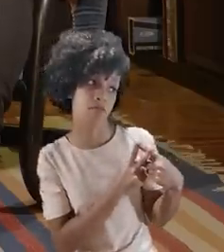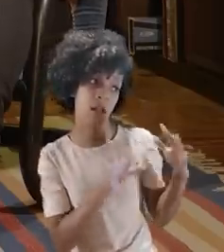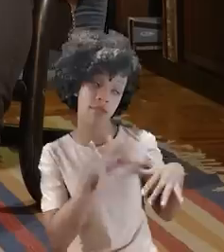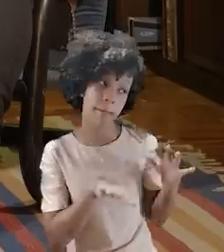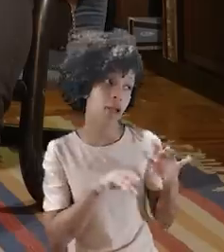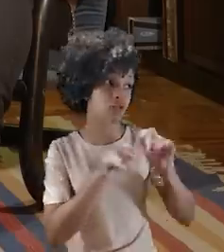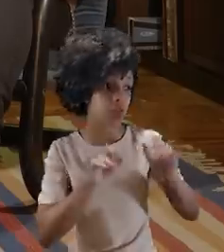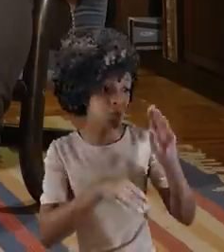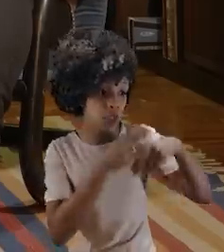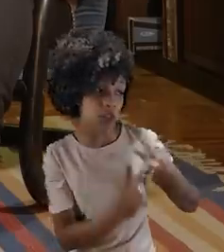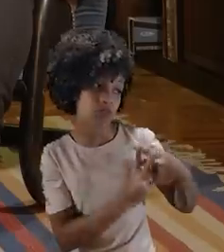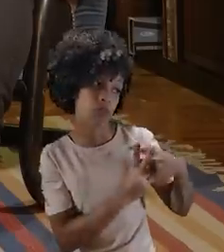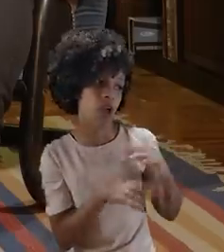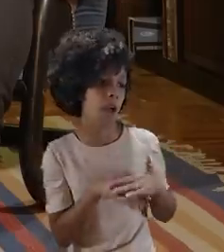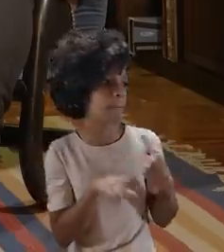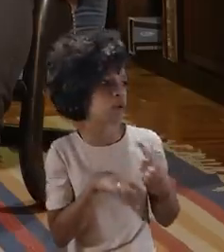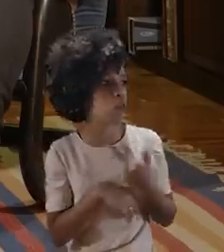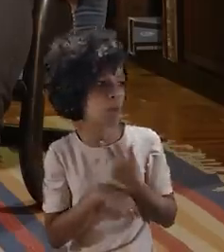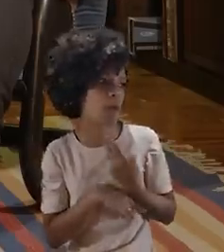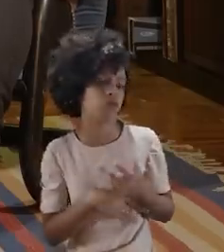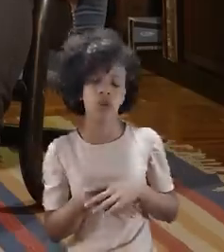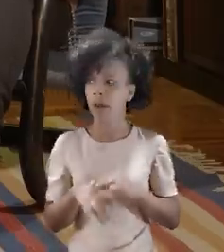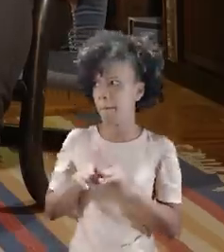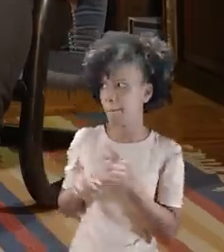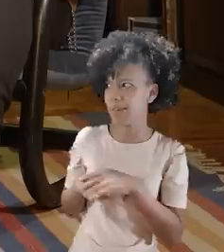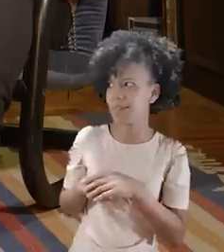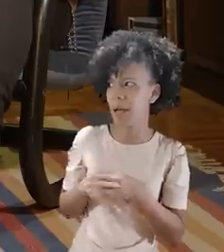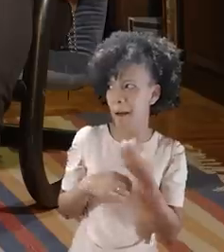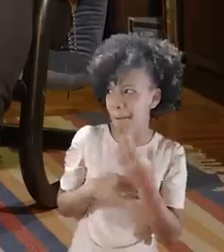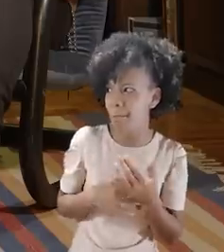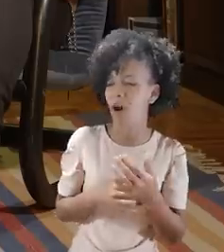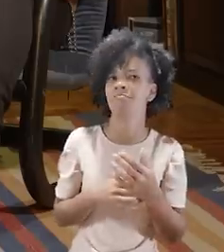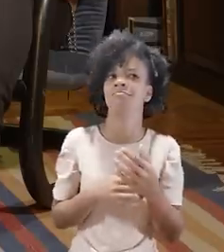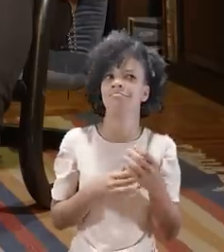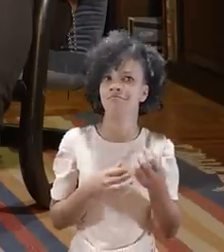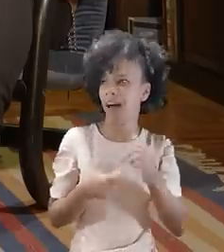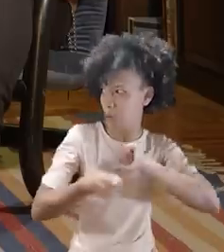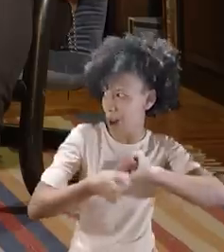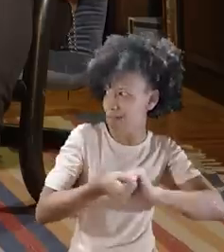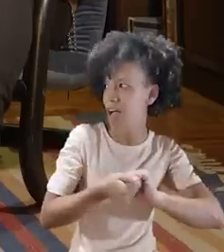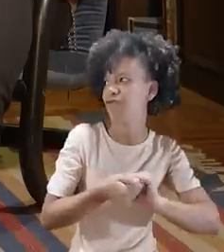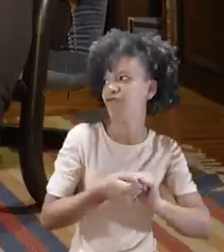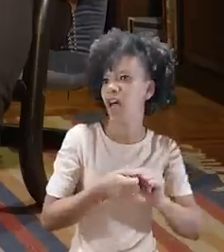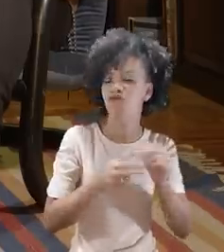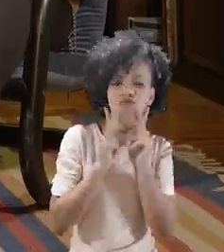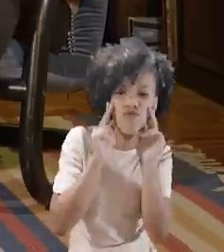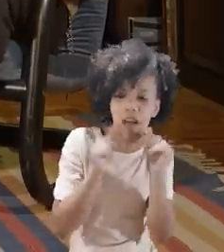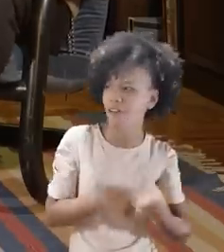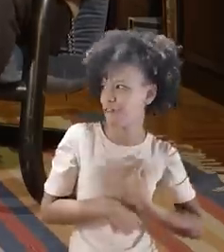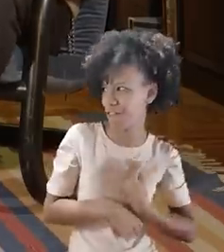prisão EA mortal as coisas aquela massa o cara vai poder você tá me dizendo que boa parte dos caras que são barbeiro bom aí ele veio da da prisão